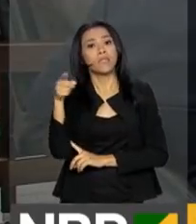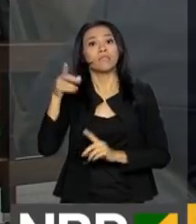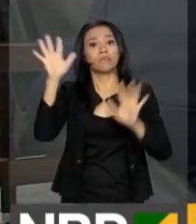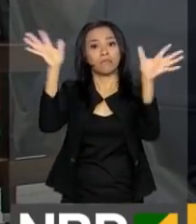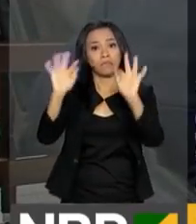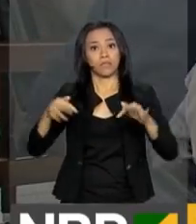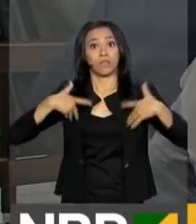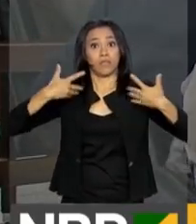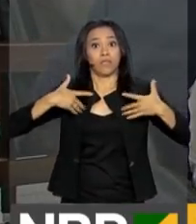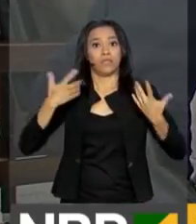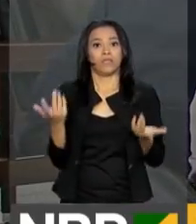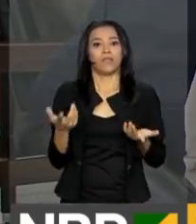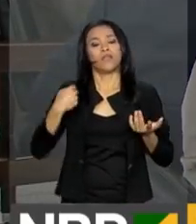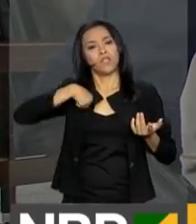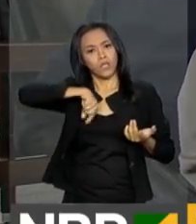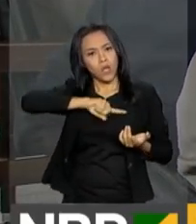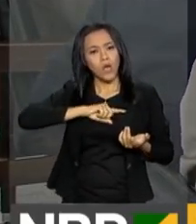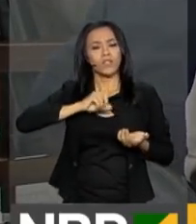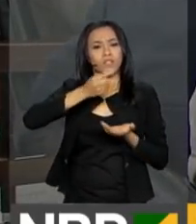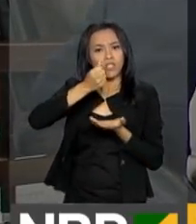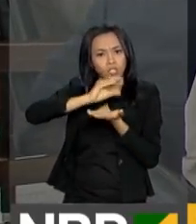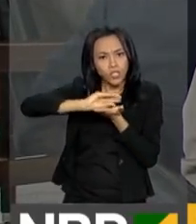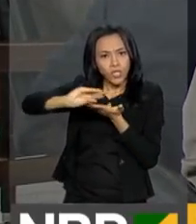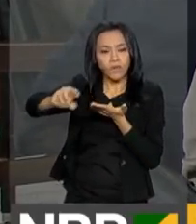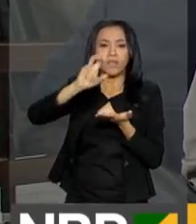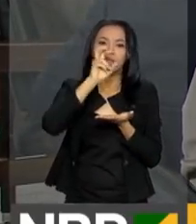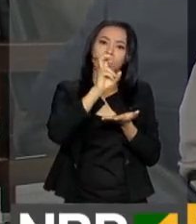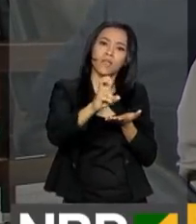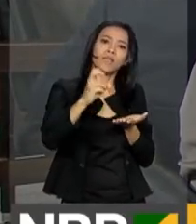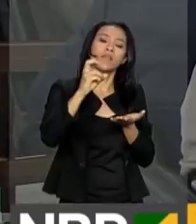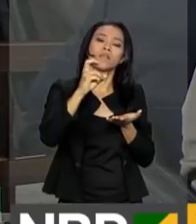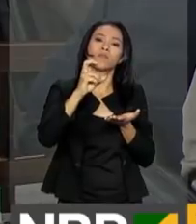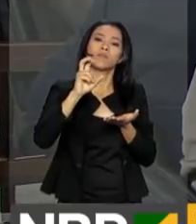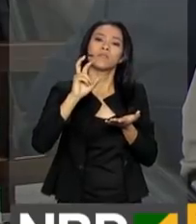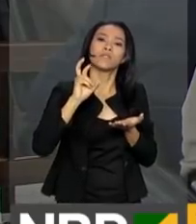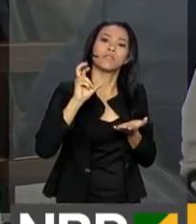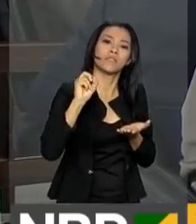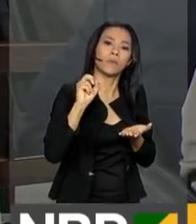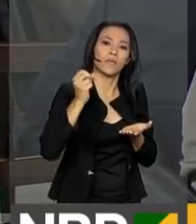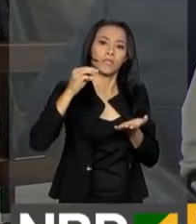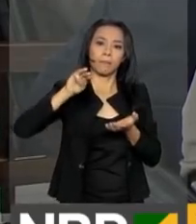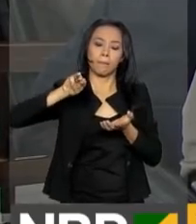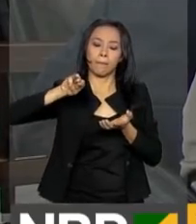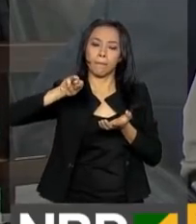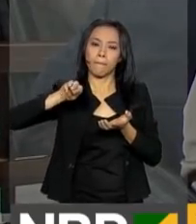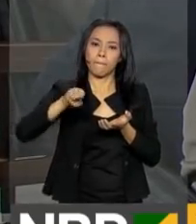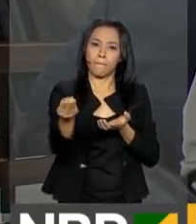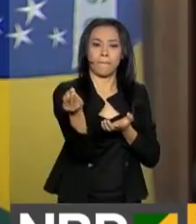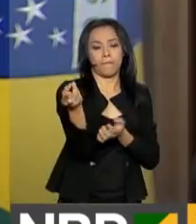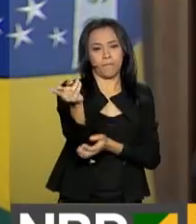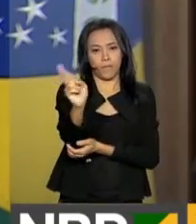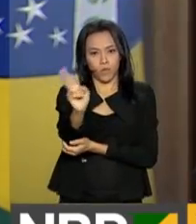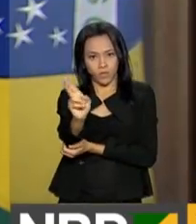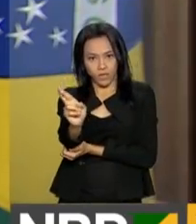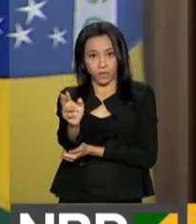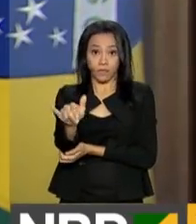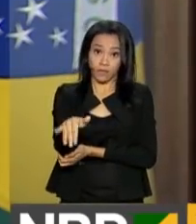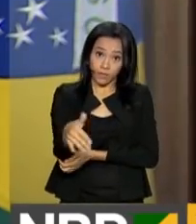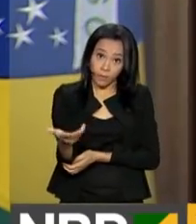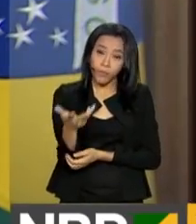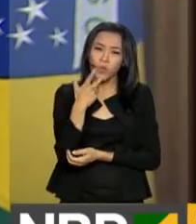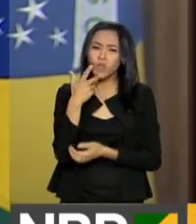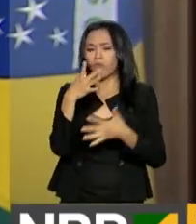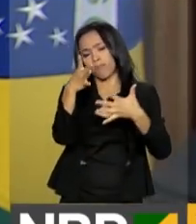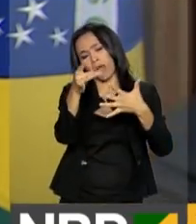nisso nós investimos na verdade 550 milhões de reais agora quando falamos de tudo